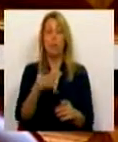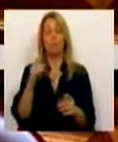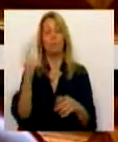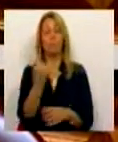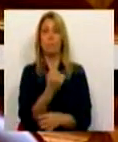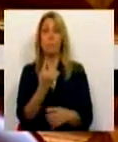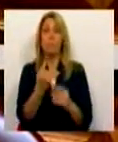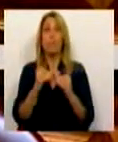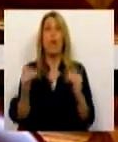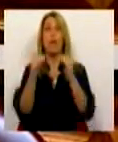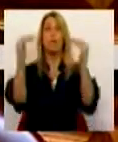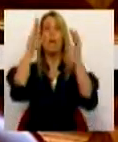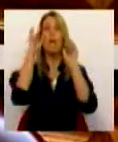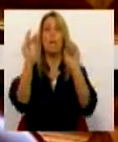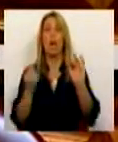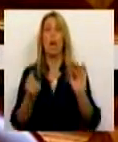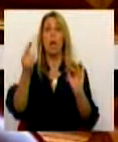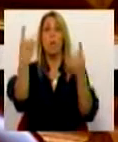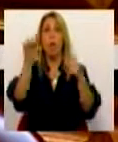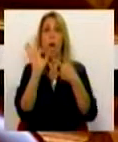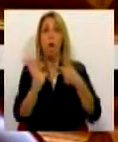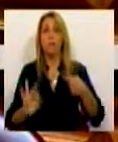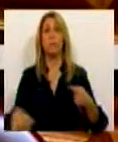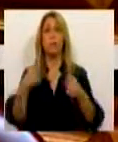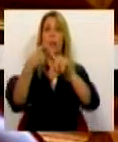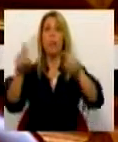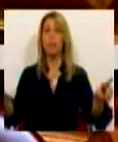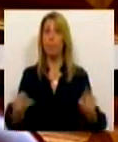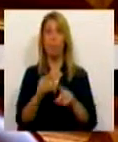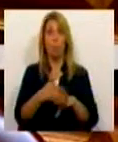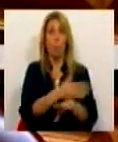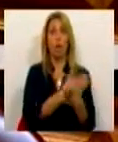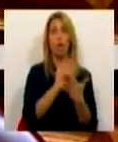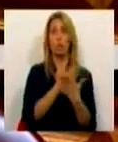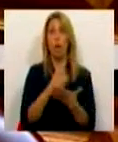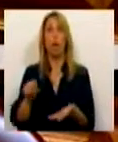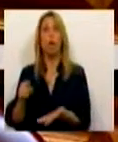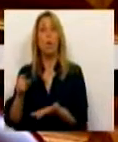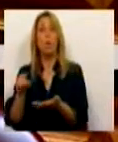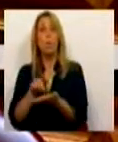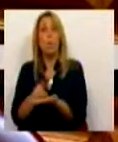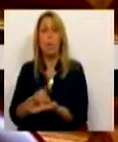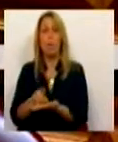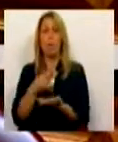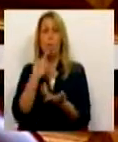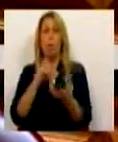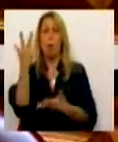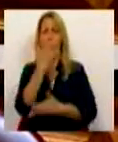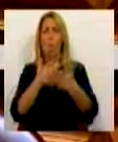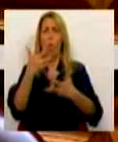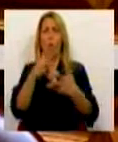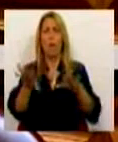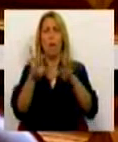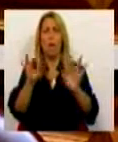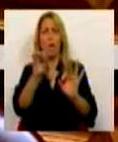especificidades, nomeadamente a educação pré-escolar e o primeiro ciclo, que não podem nem devem ser confundidas com questões de